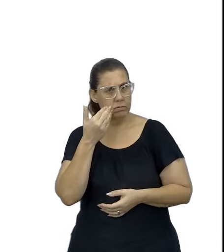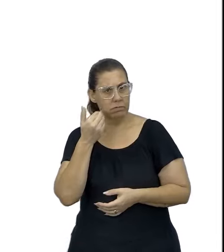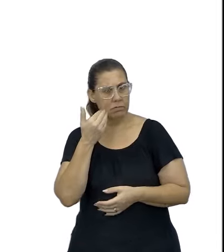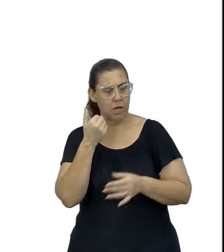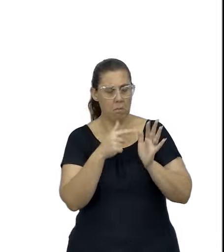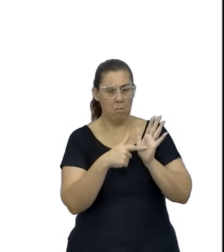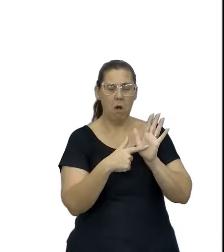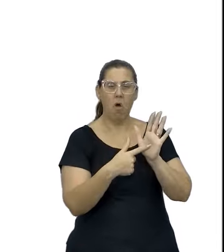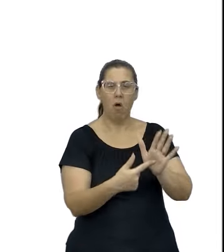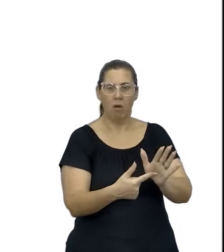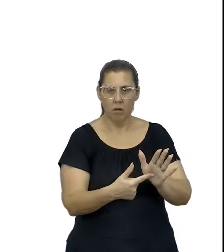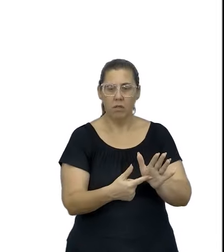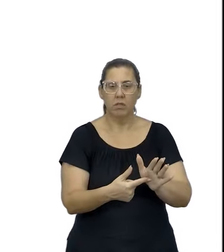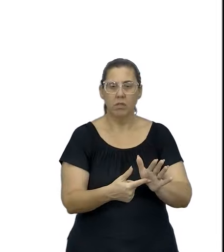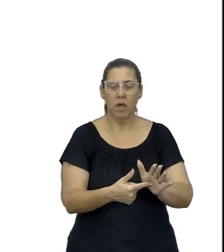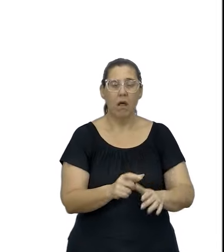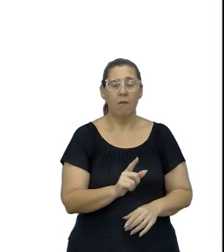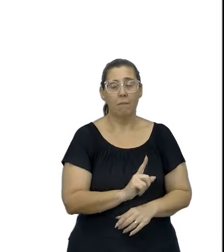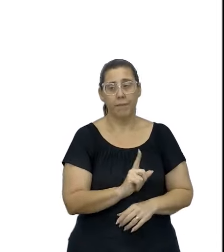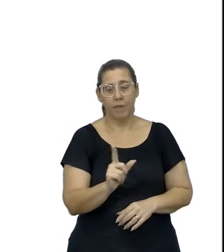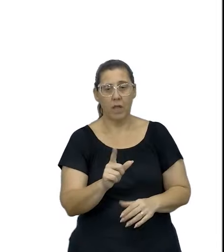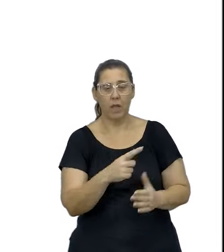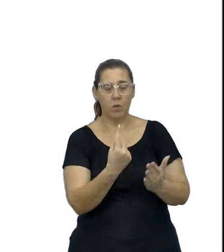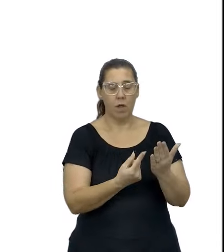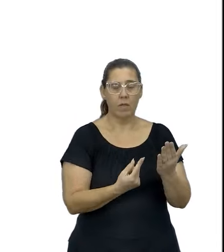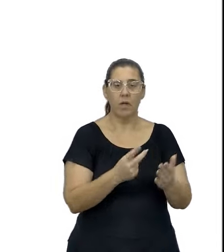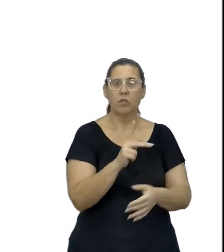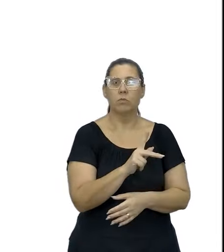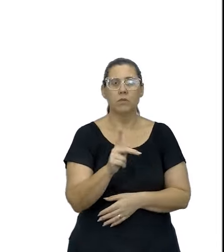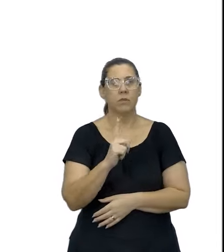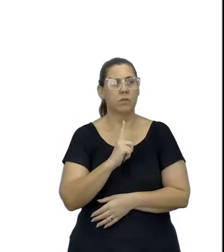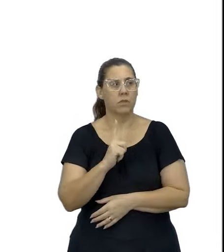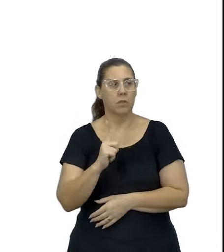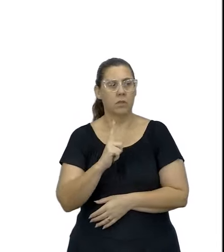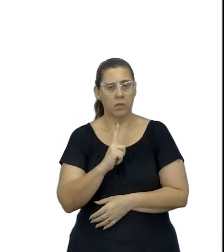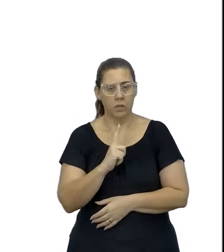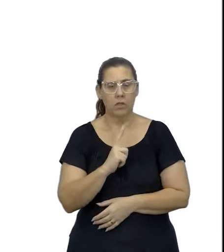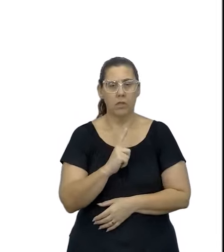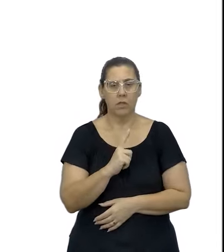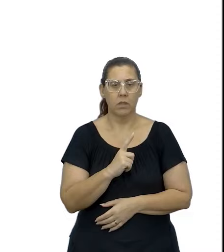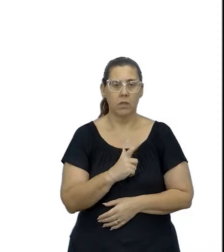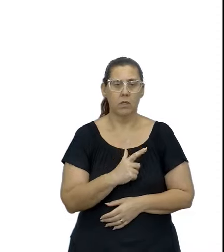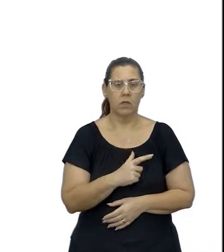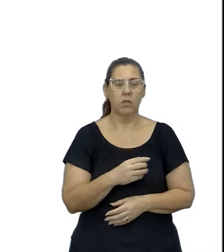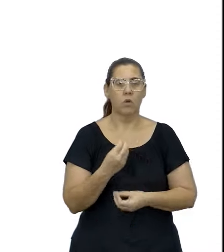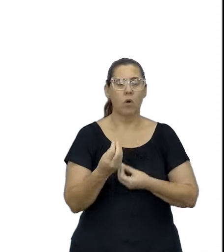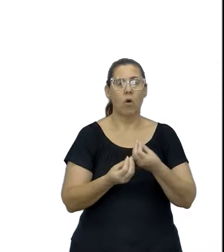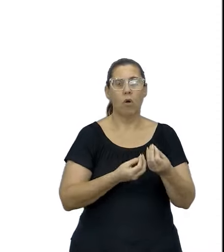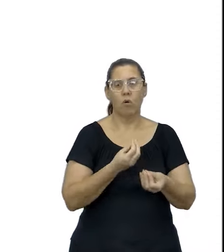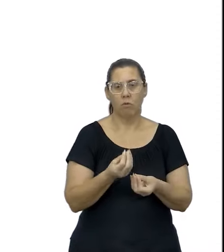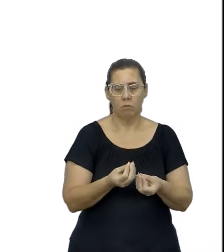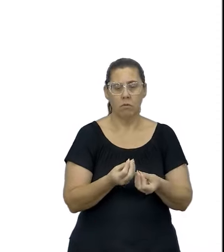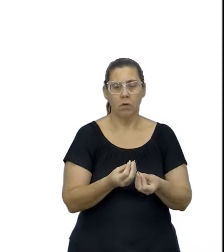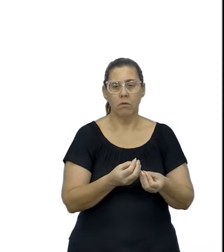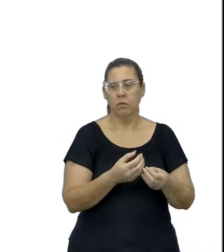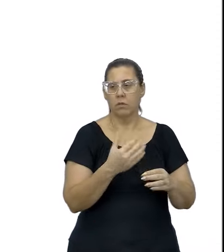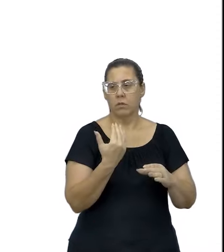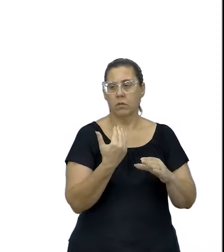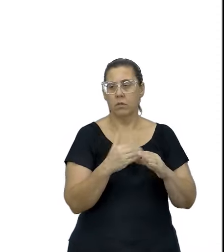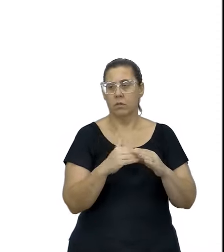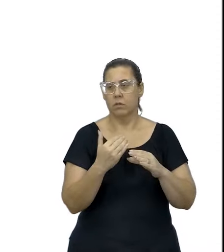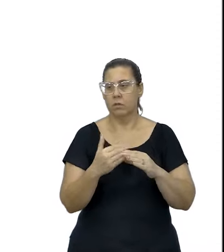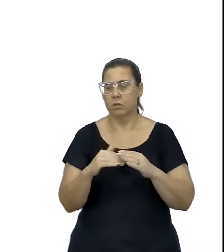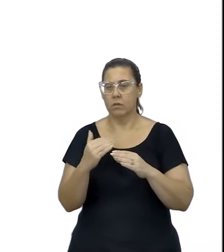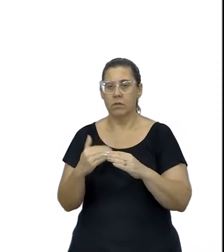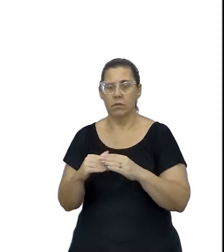tá? Então, lá no caderno do professor, tem os encaminhamentos que você, professor,